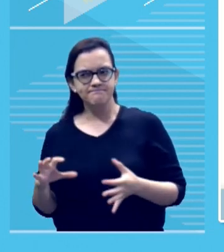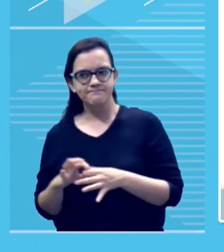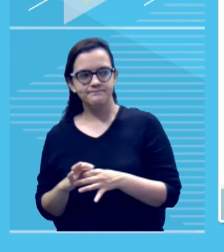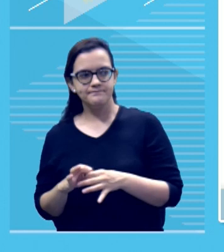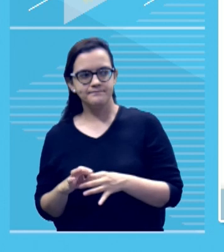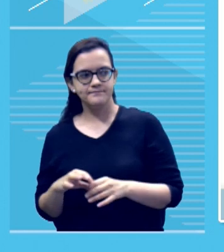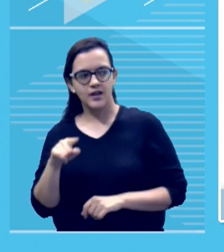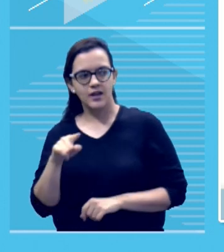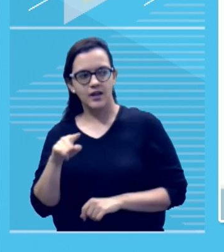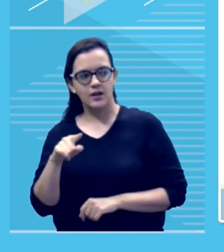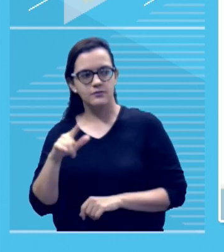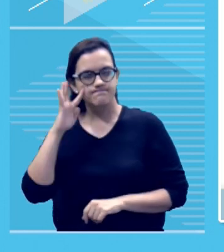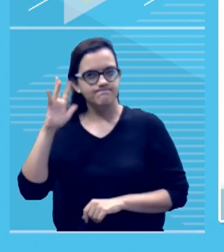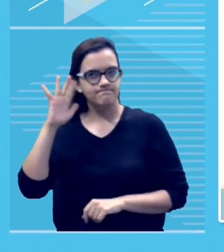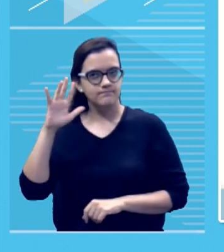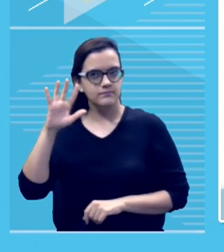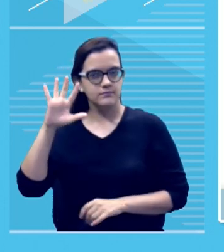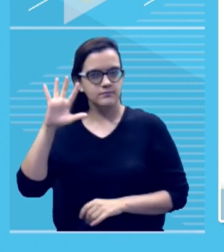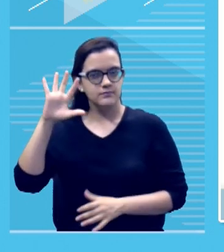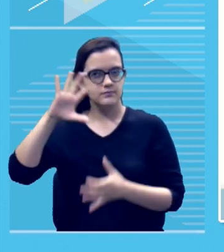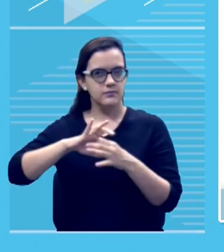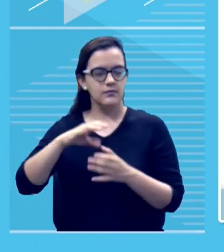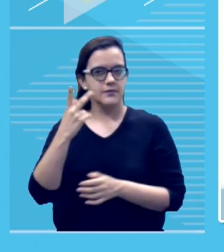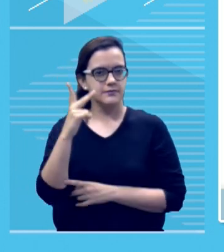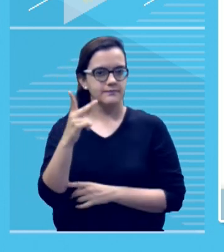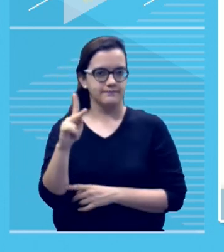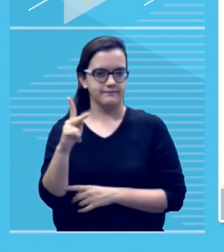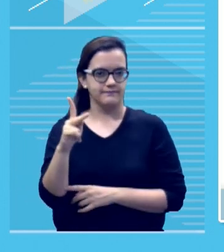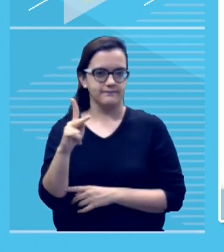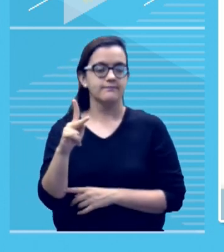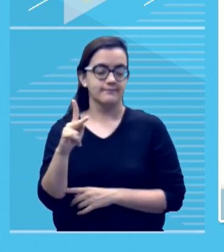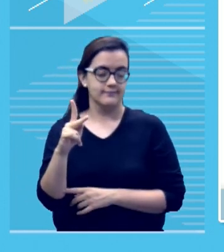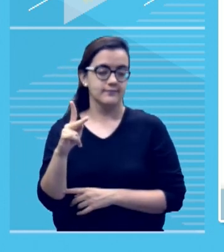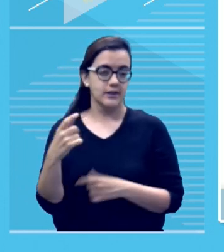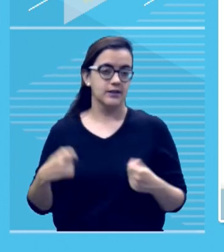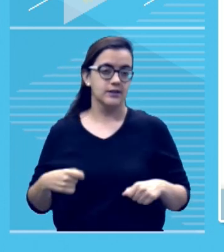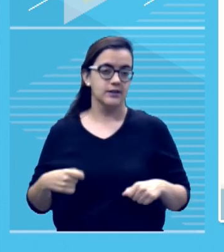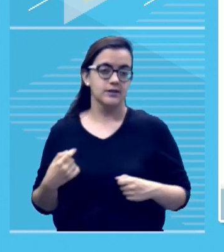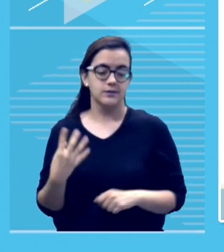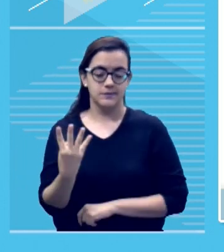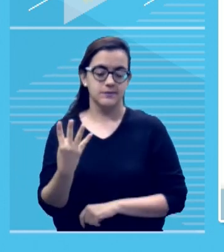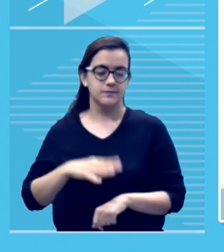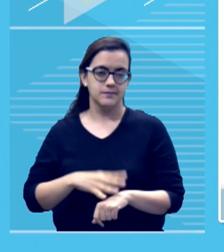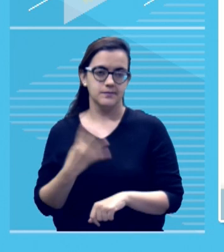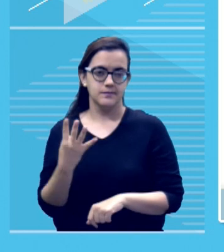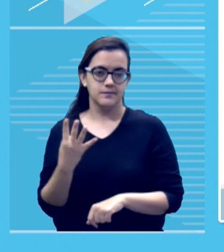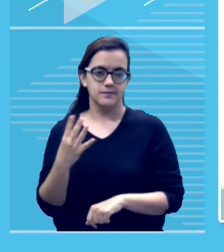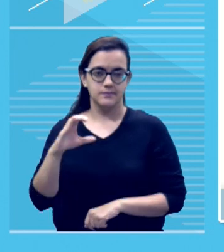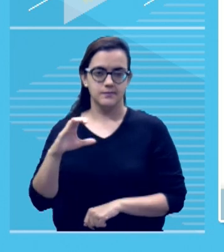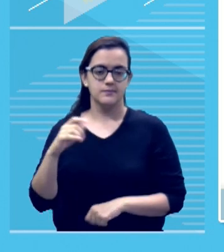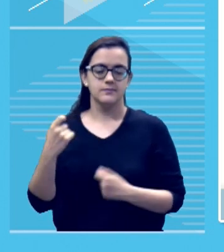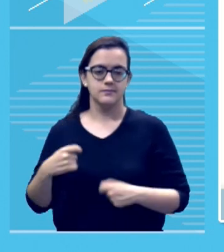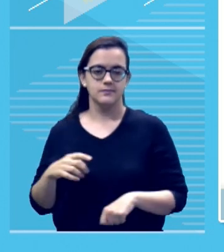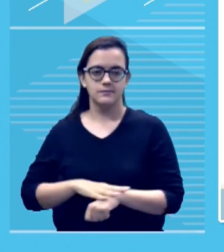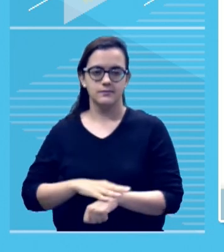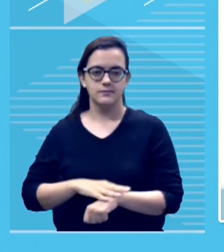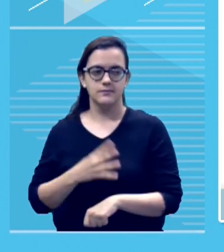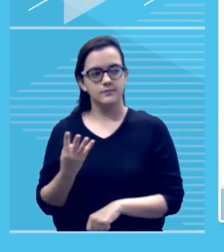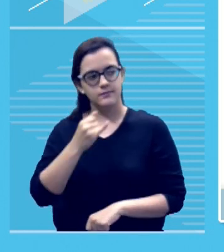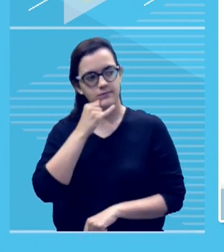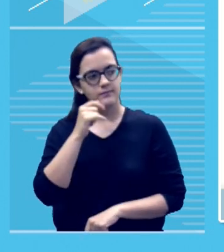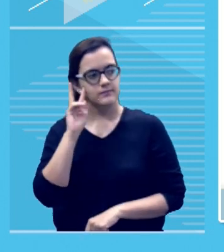tem os quatro ligantes aqui, ó. Completar com hidrogênio, você tem que fazer quatro ligações, ó. Um, dois, três,